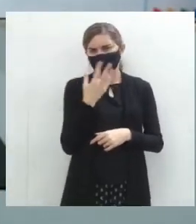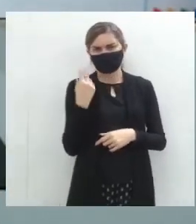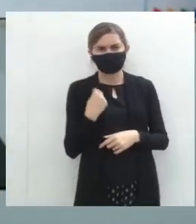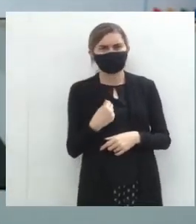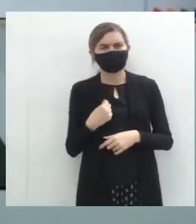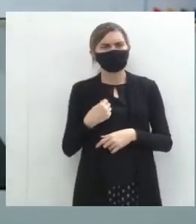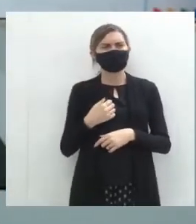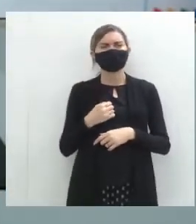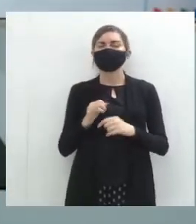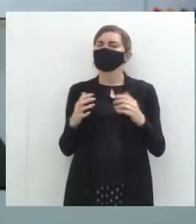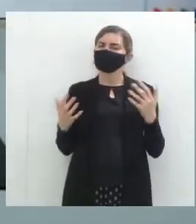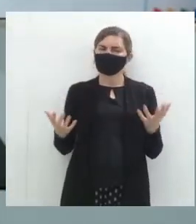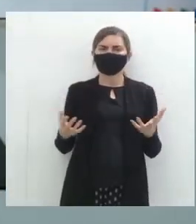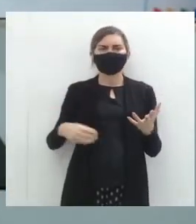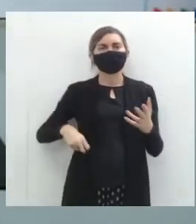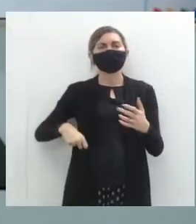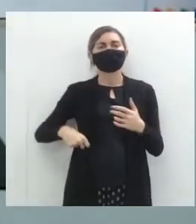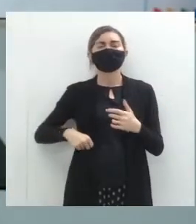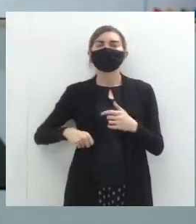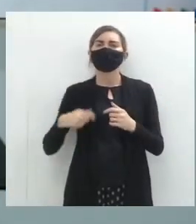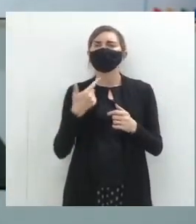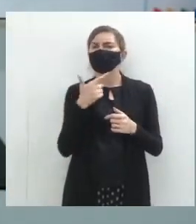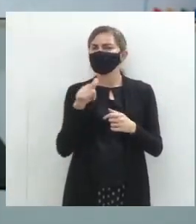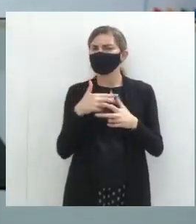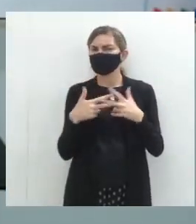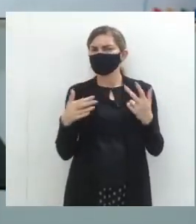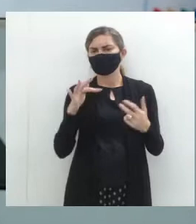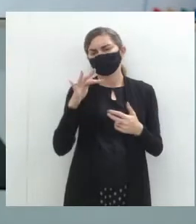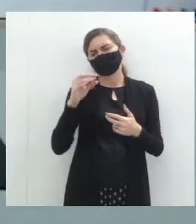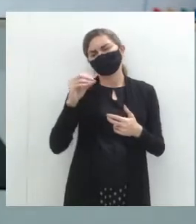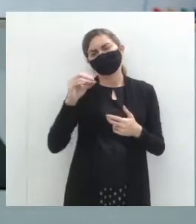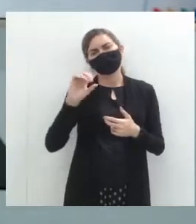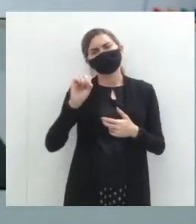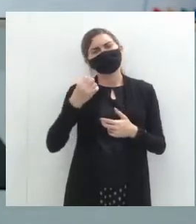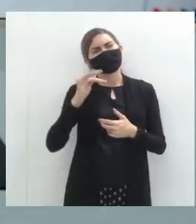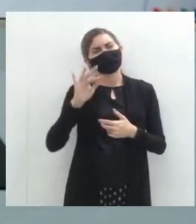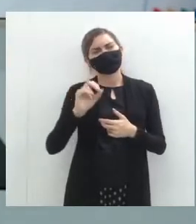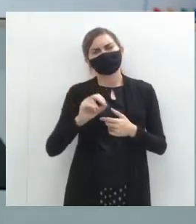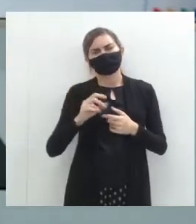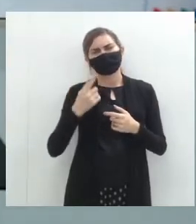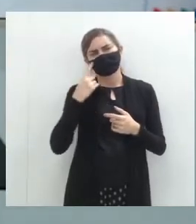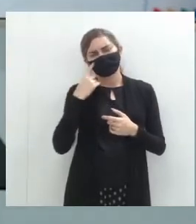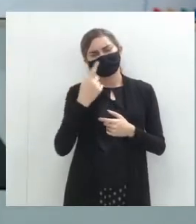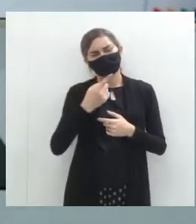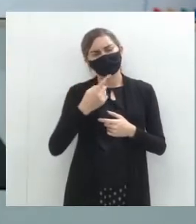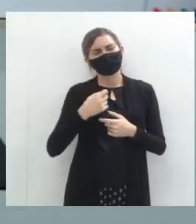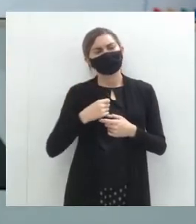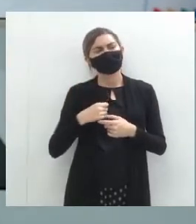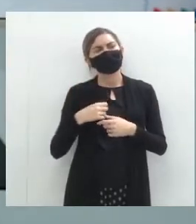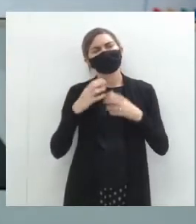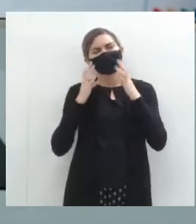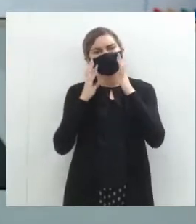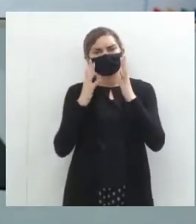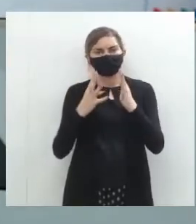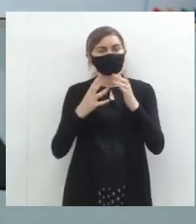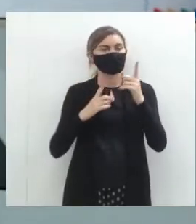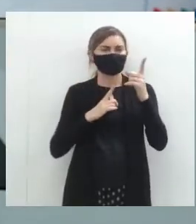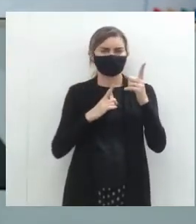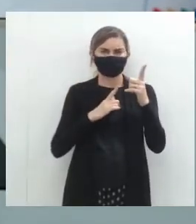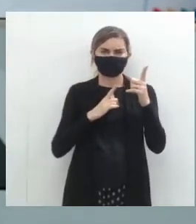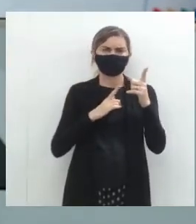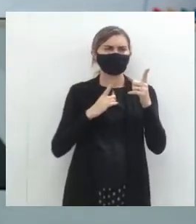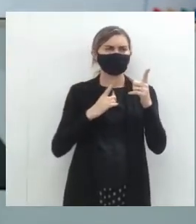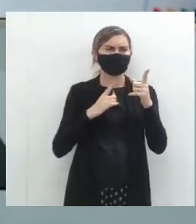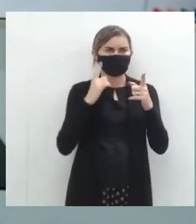beleza? Aí você pode dizer assim, tá? E outra coisa do fósforo, olha pra cá. Quando a gente trabalha com fósforo, presta atenção. Lembrem que o danado